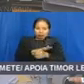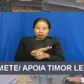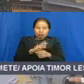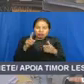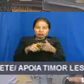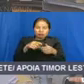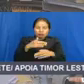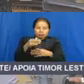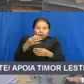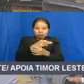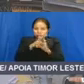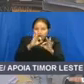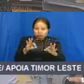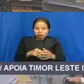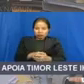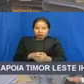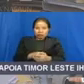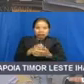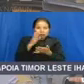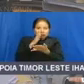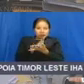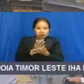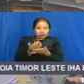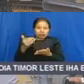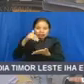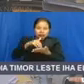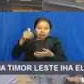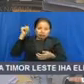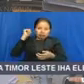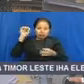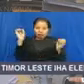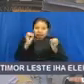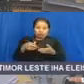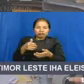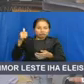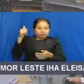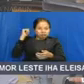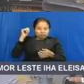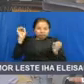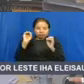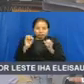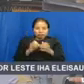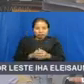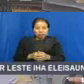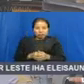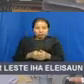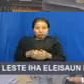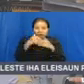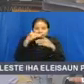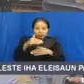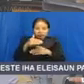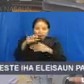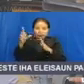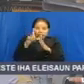ou não. Agora, intervenir itadu filo falva coto, lá fila. Tamba processo ida, itna